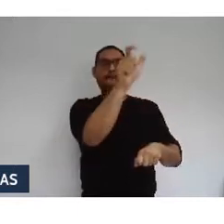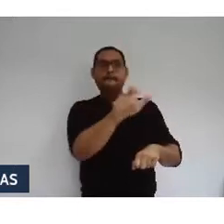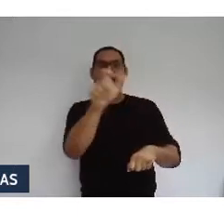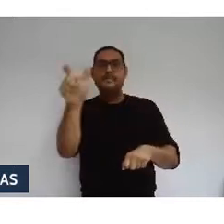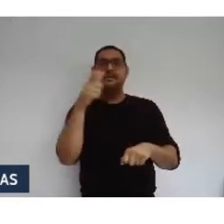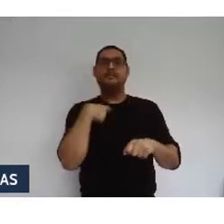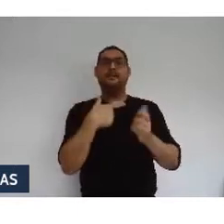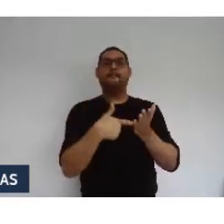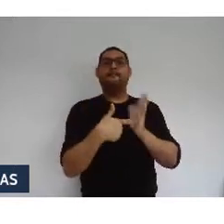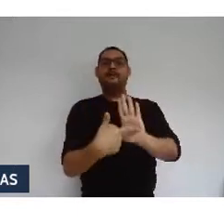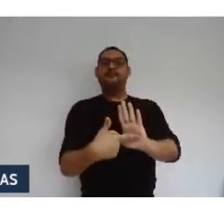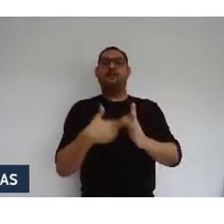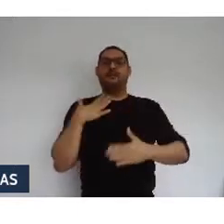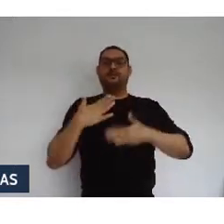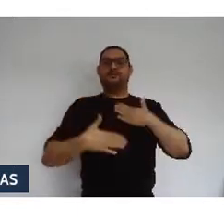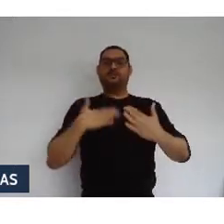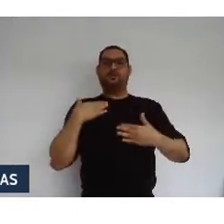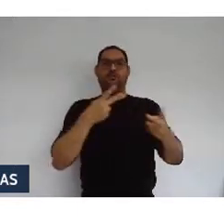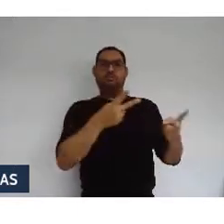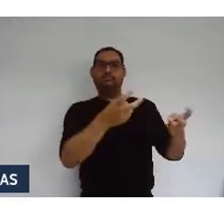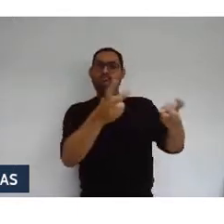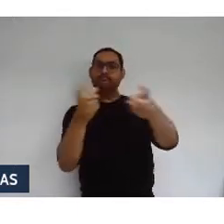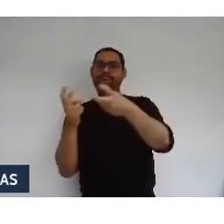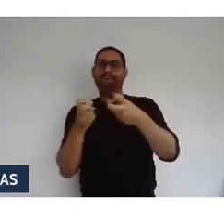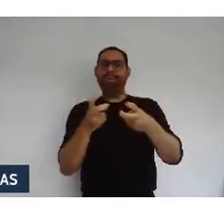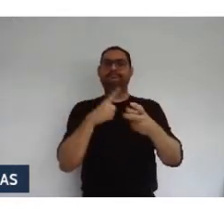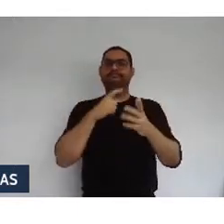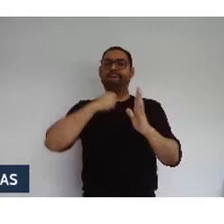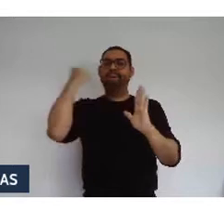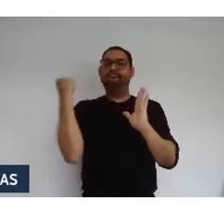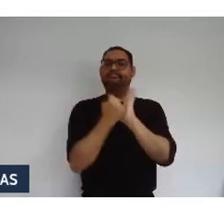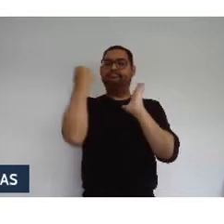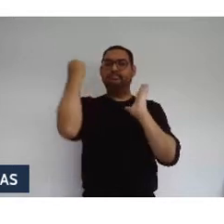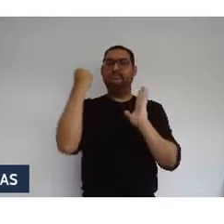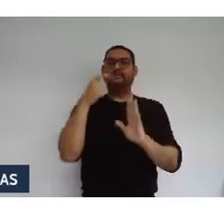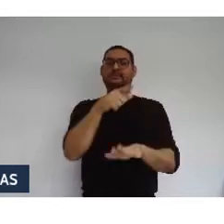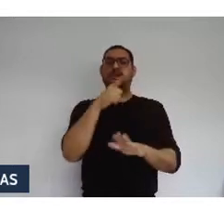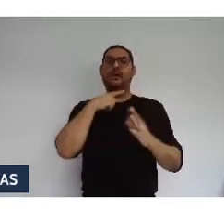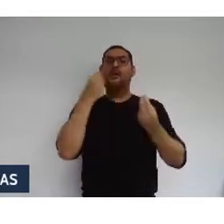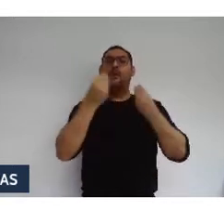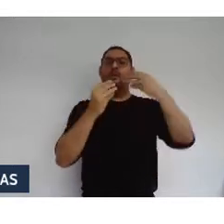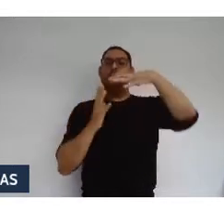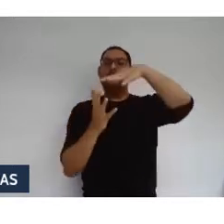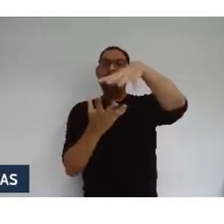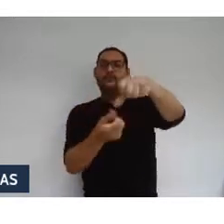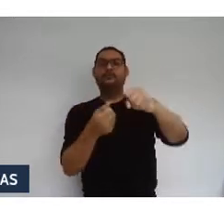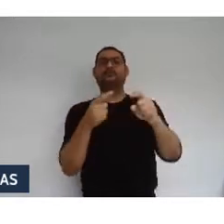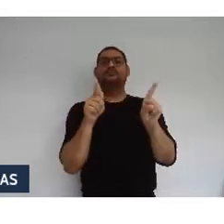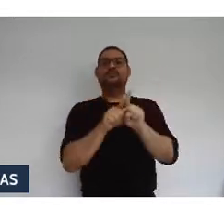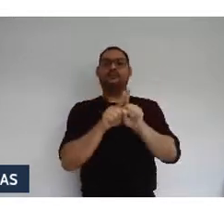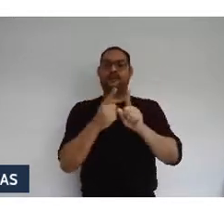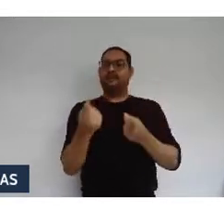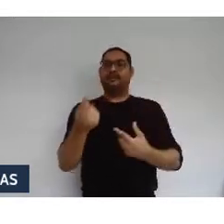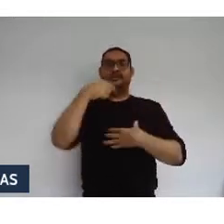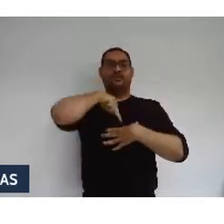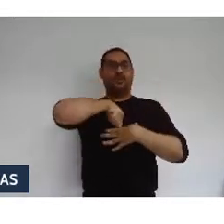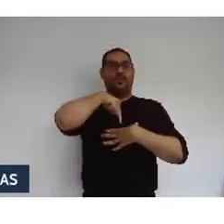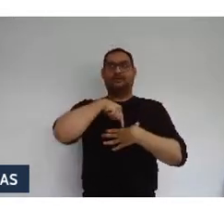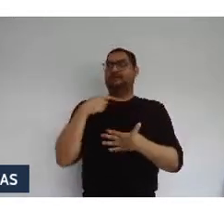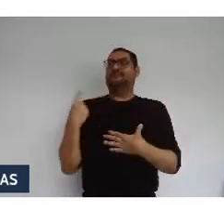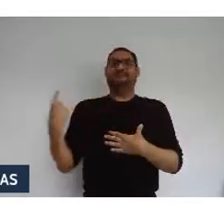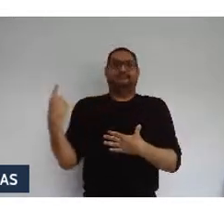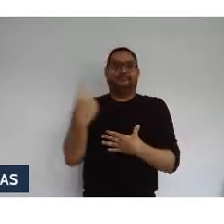de sentidos que trazemos à tona ao semetizarmos o mundo à nossa volta e a nós mesmos.